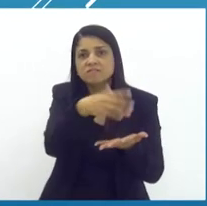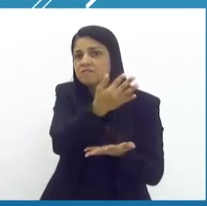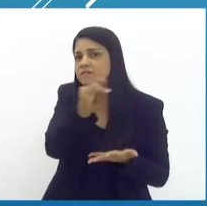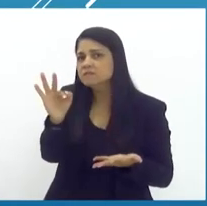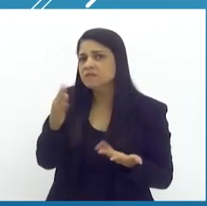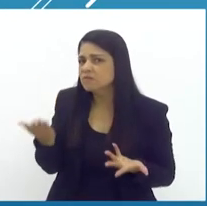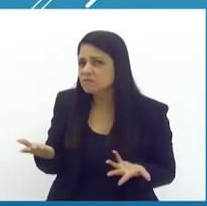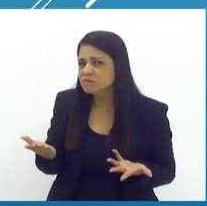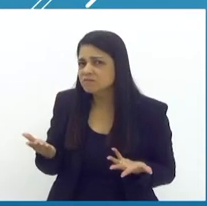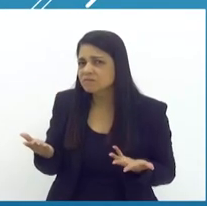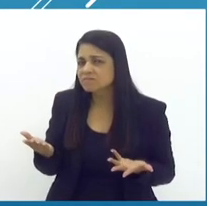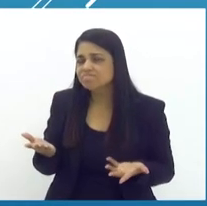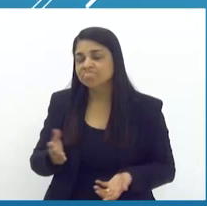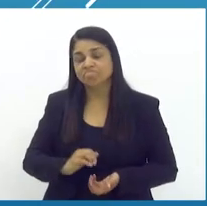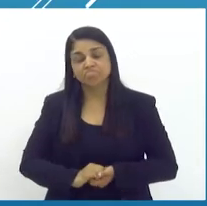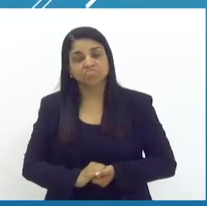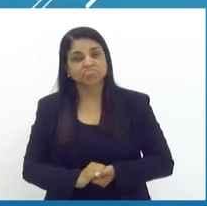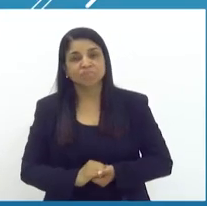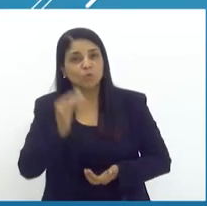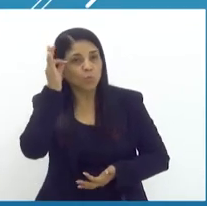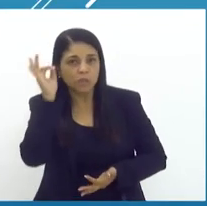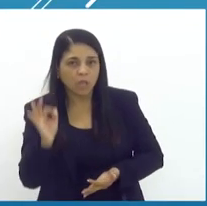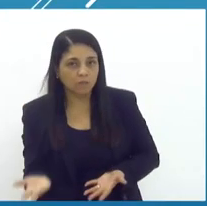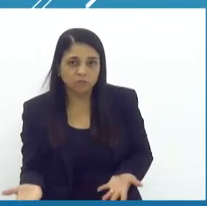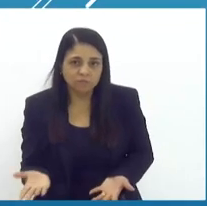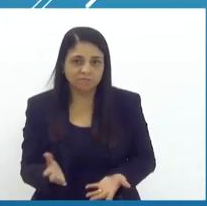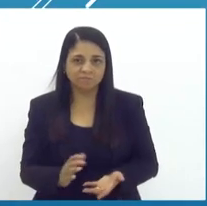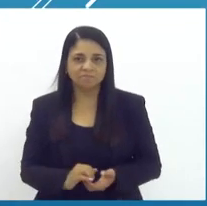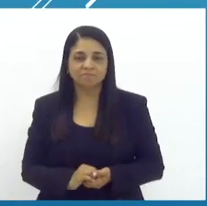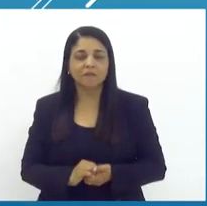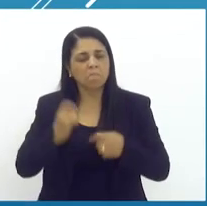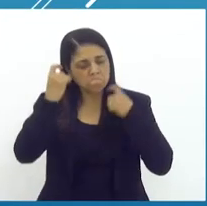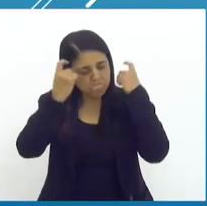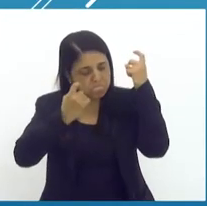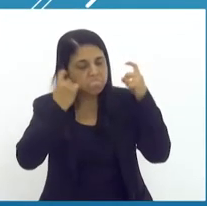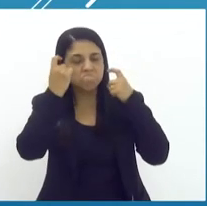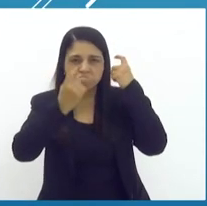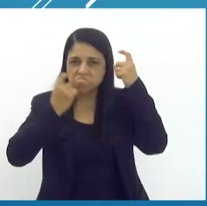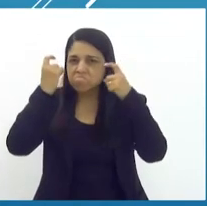como é que vai ser preocupante